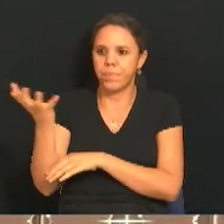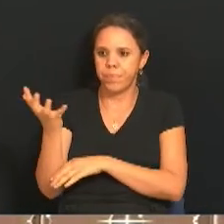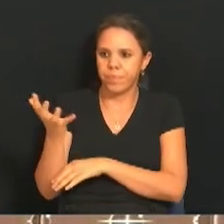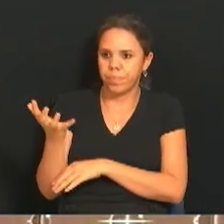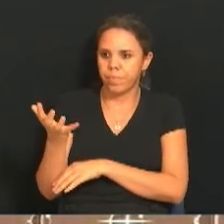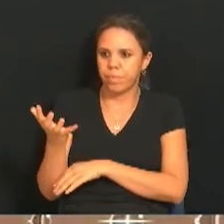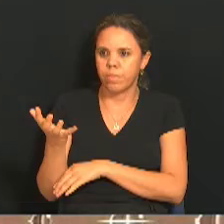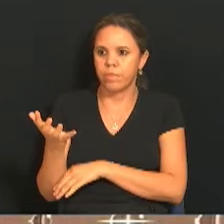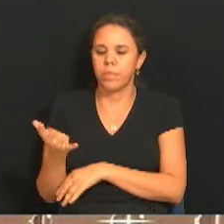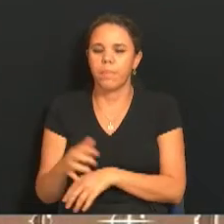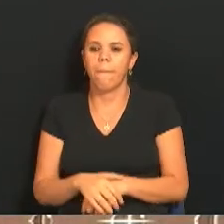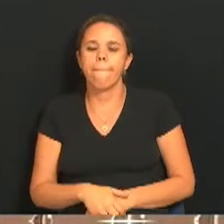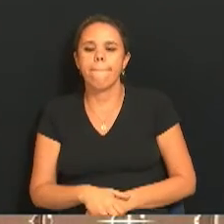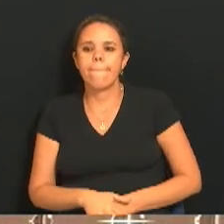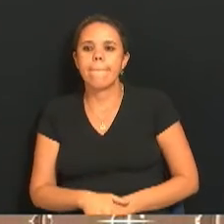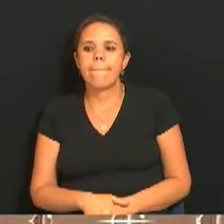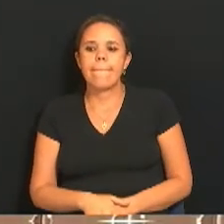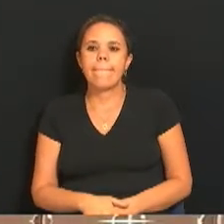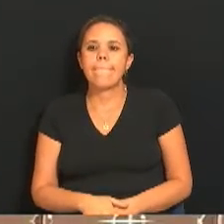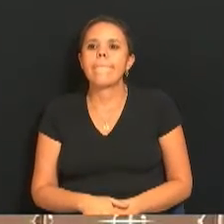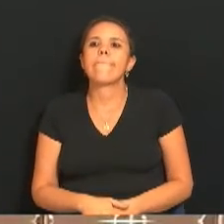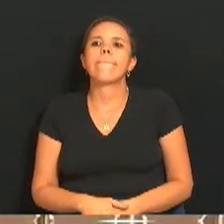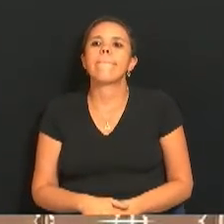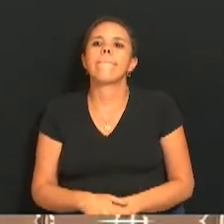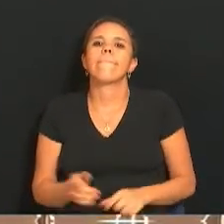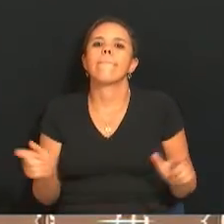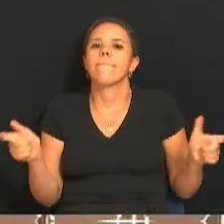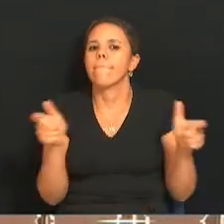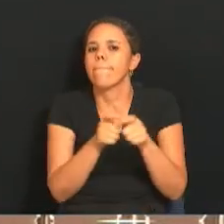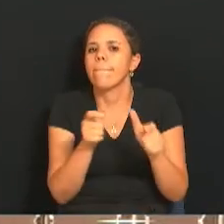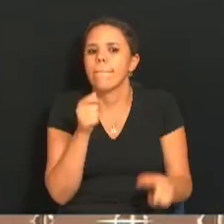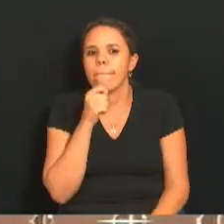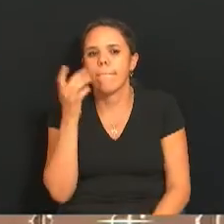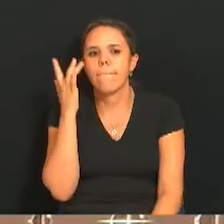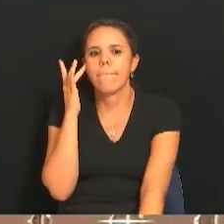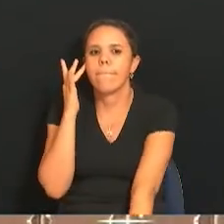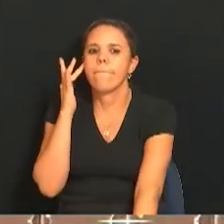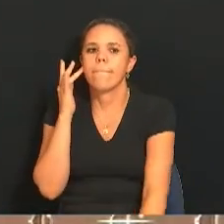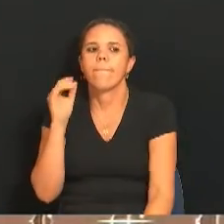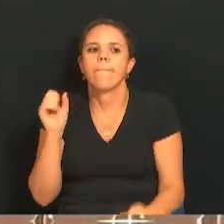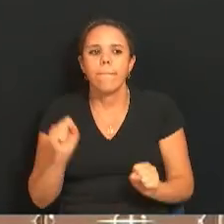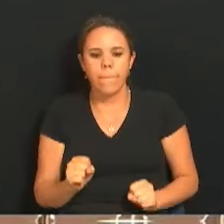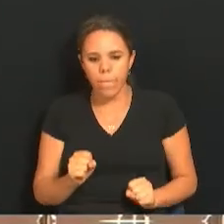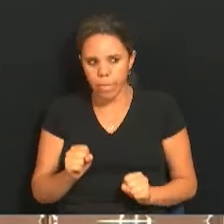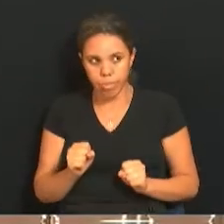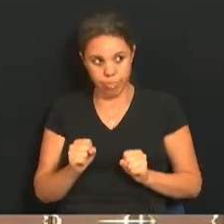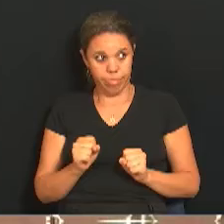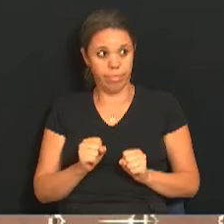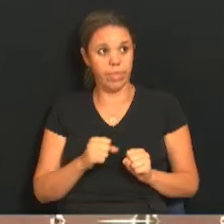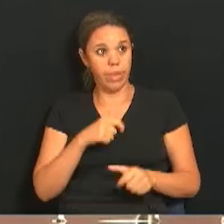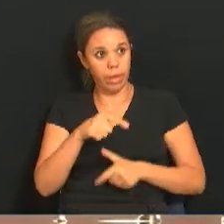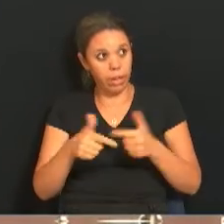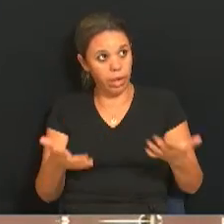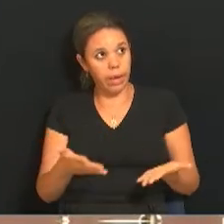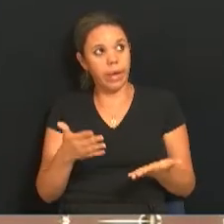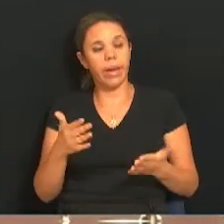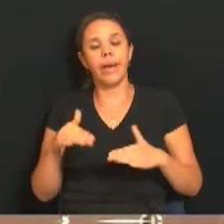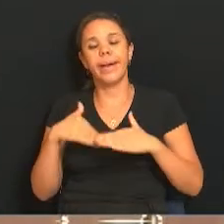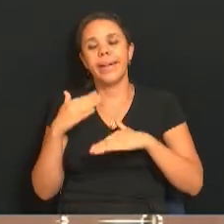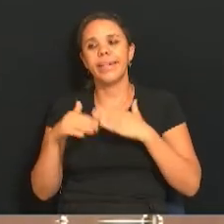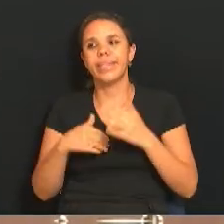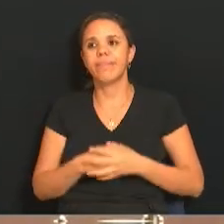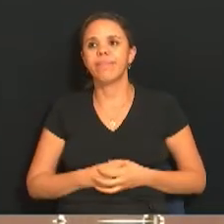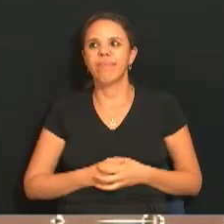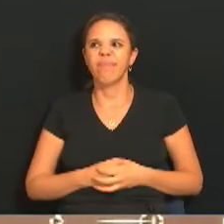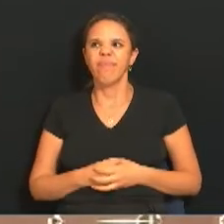vai, digamos, diminuir, mas eu acho que a gente pode, de alguma forma, ter trabalho, né, desenvolvido de uma